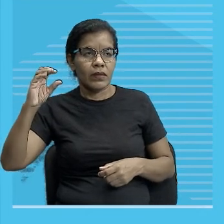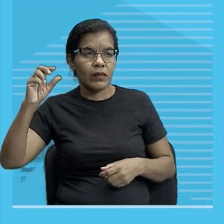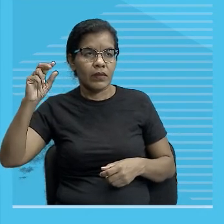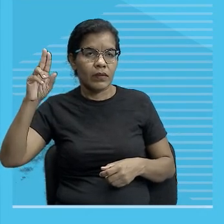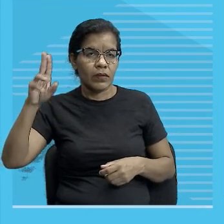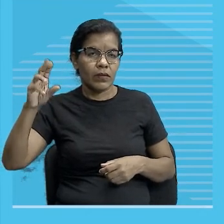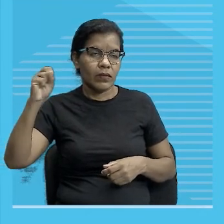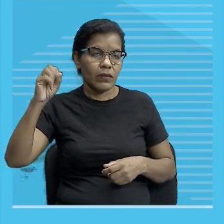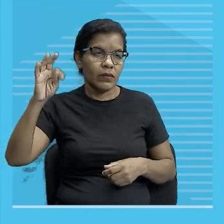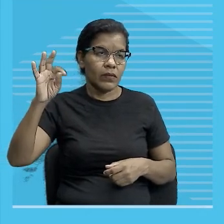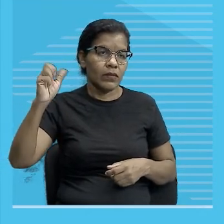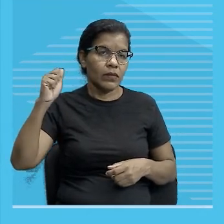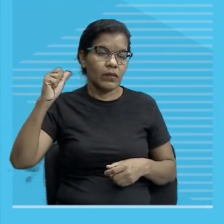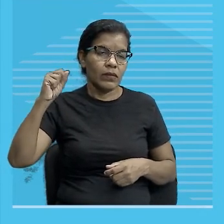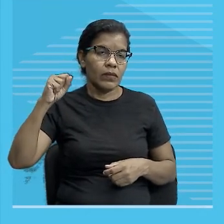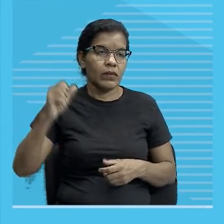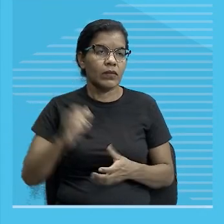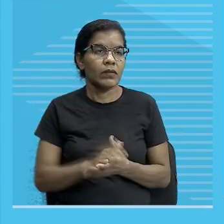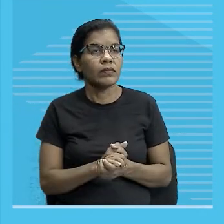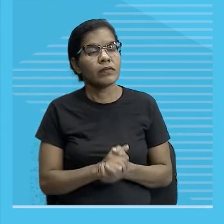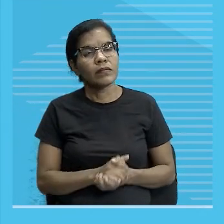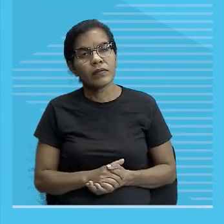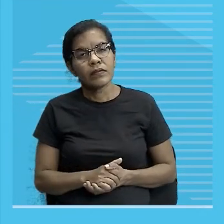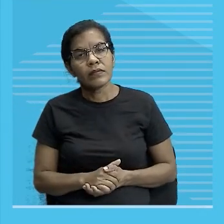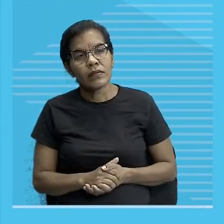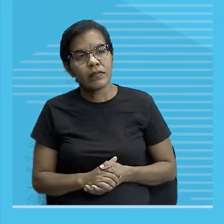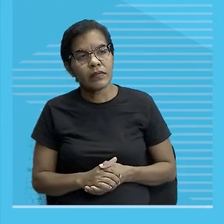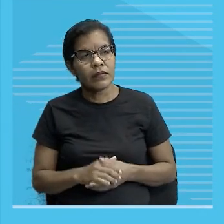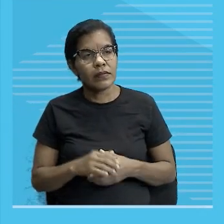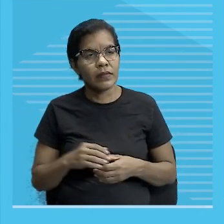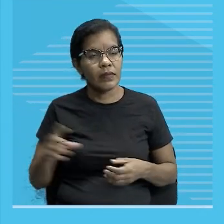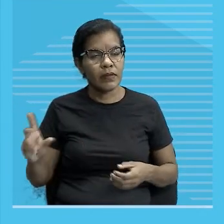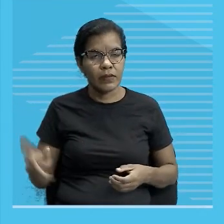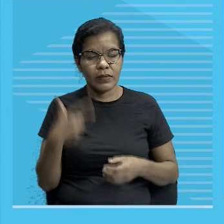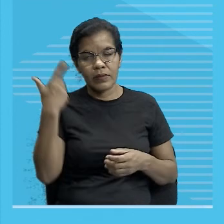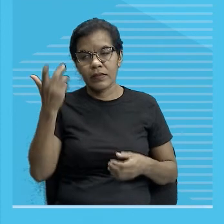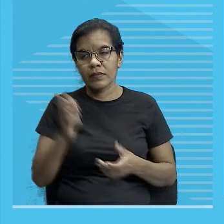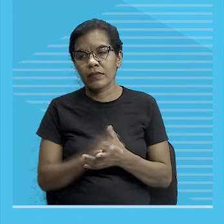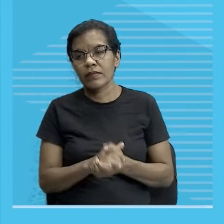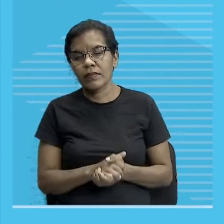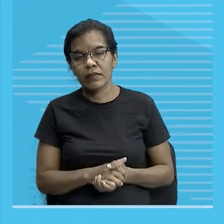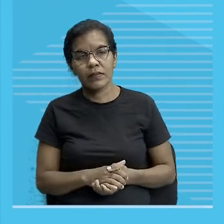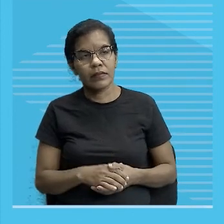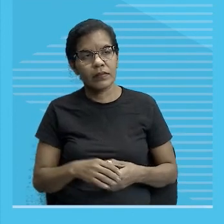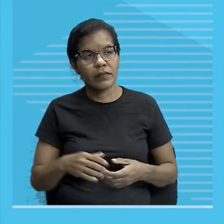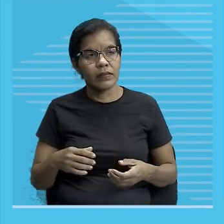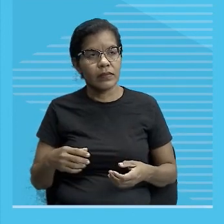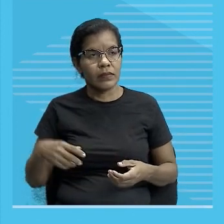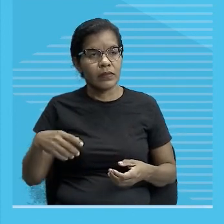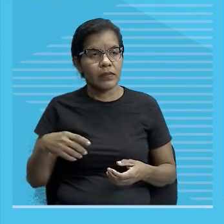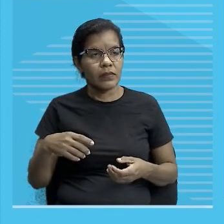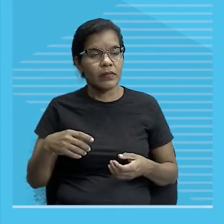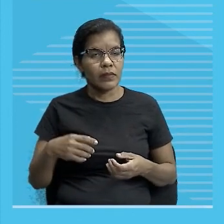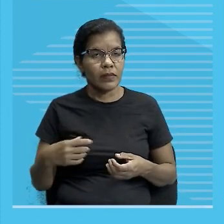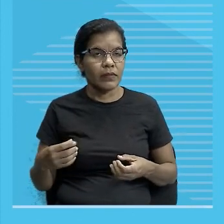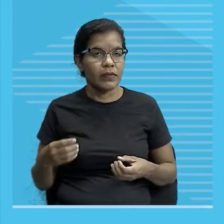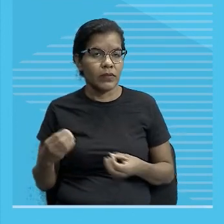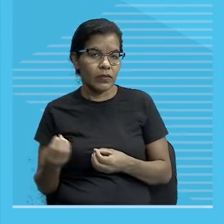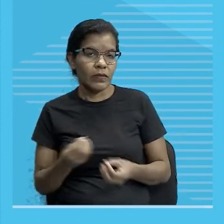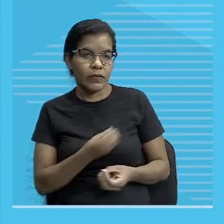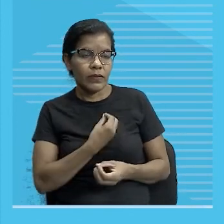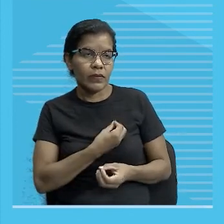dos pais. Não. Para dizer que alguém conseguiu alguma coisa de favor, ou que a pessoa vive,